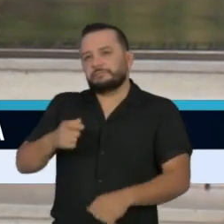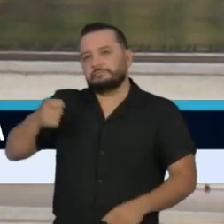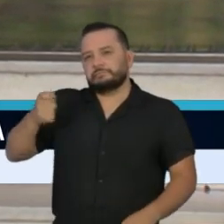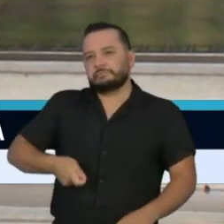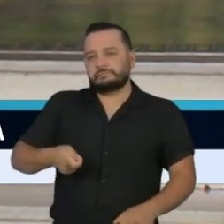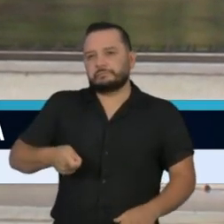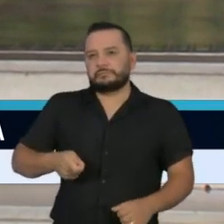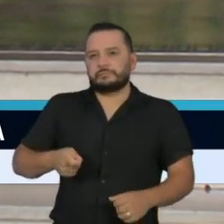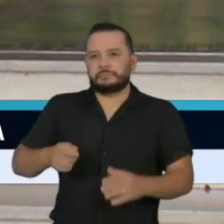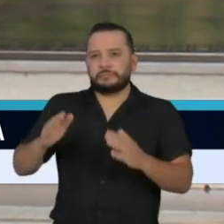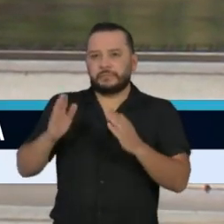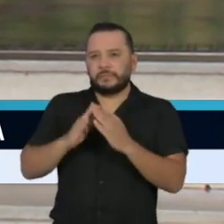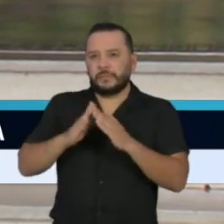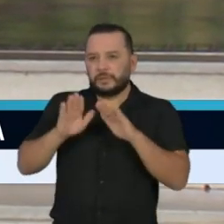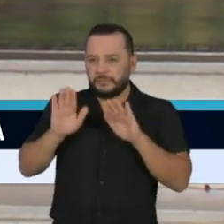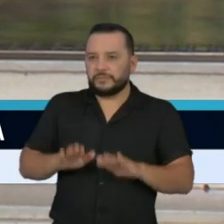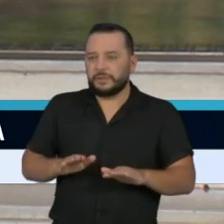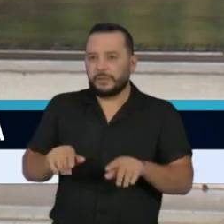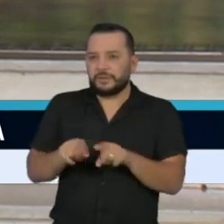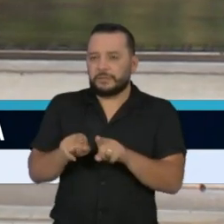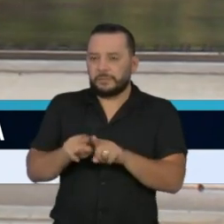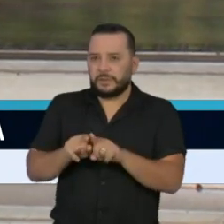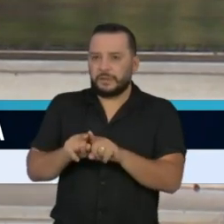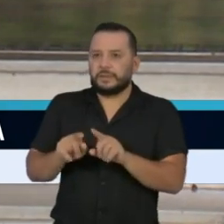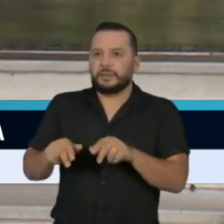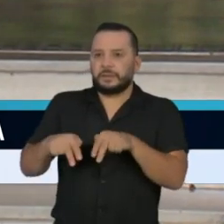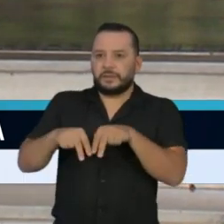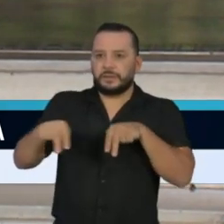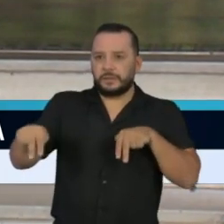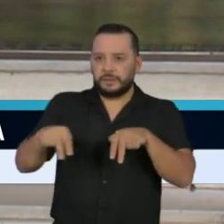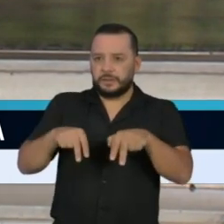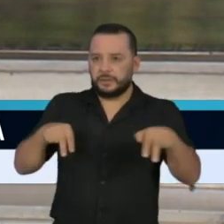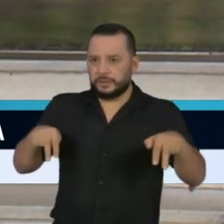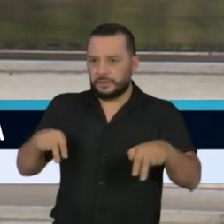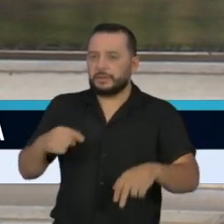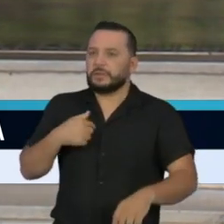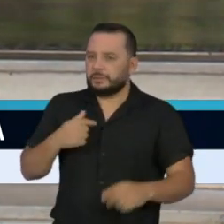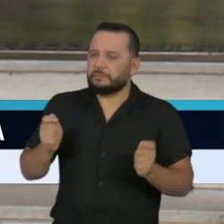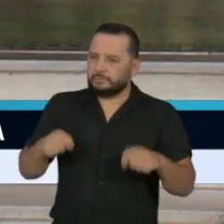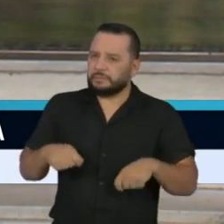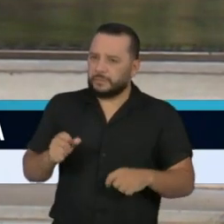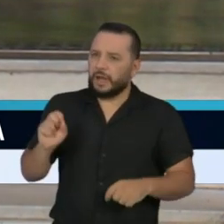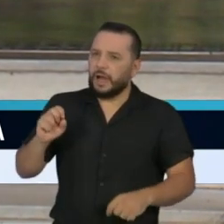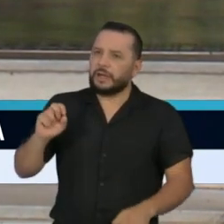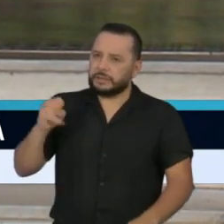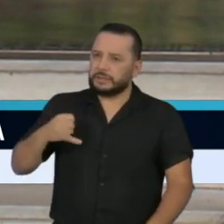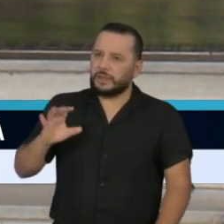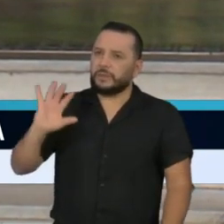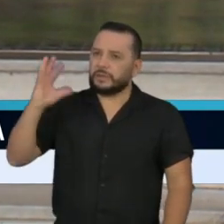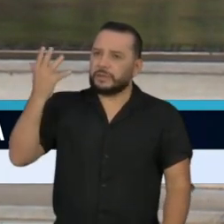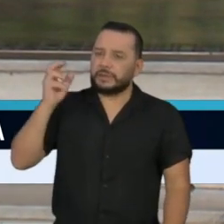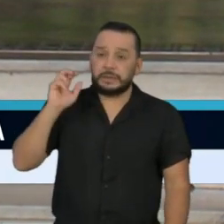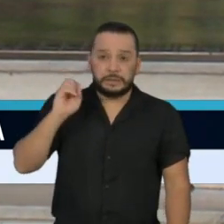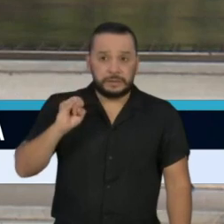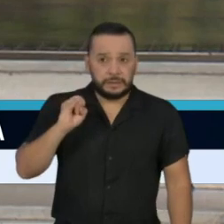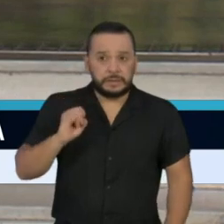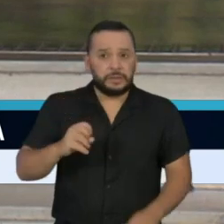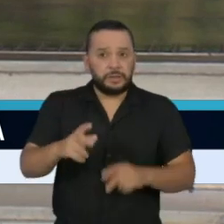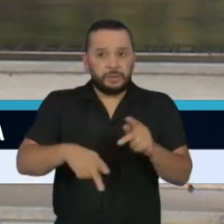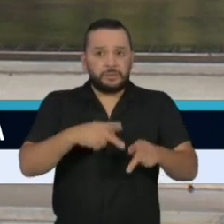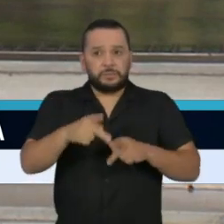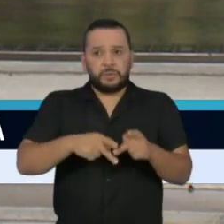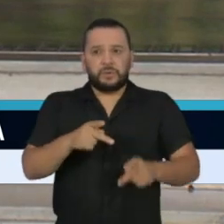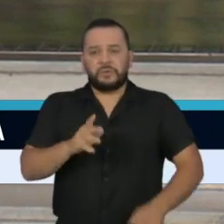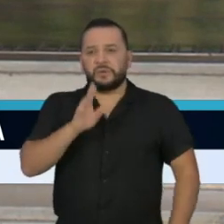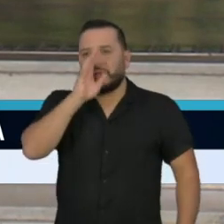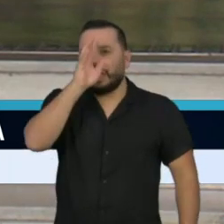para garantir o distanciamento social. Na qualidade de governador, eu quero responder sim. Se não houver uma resposta correta da população,